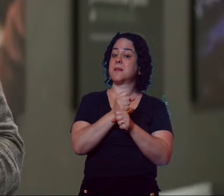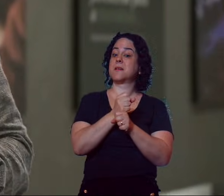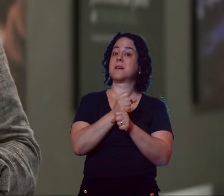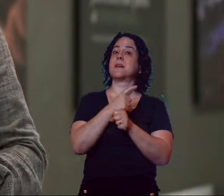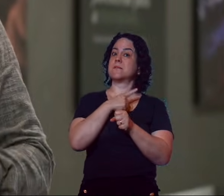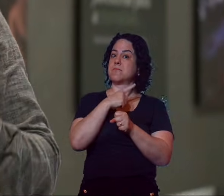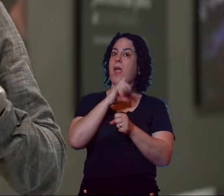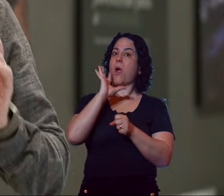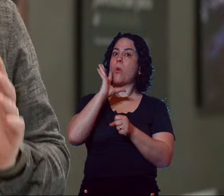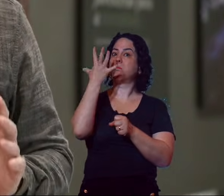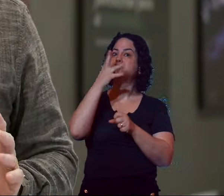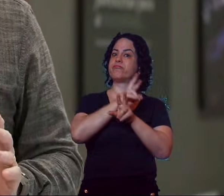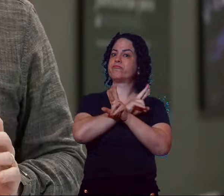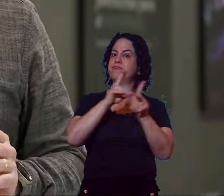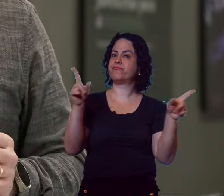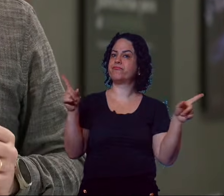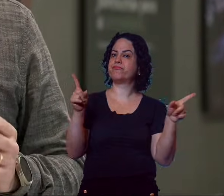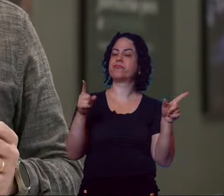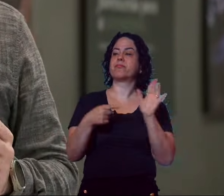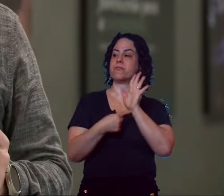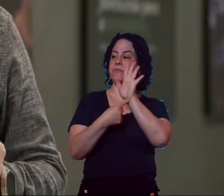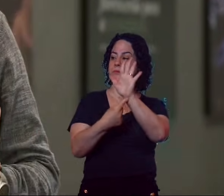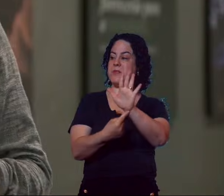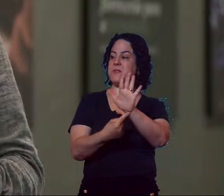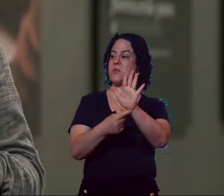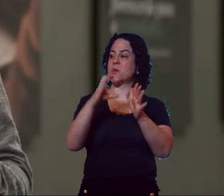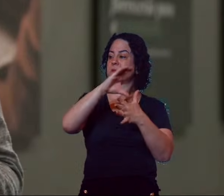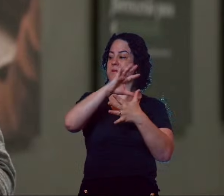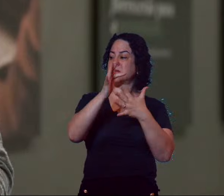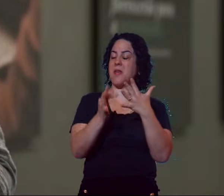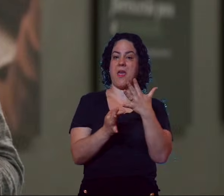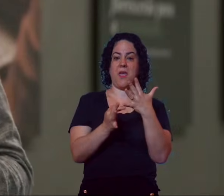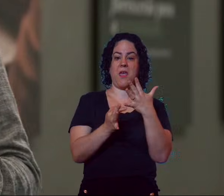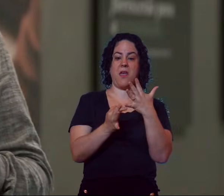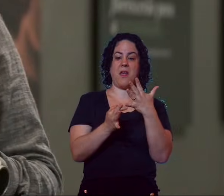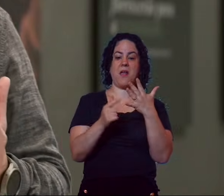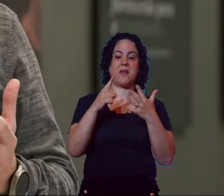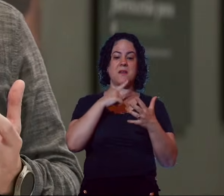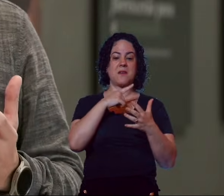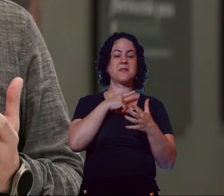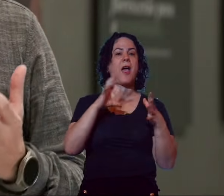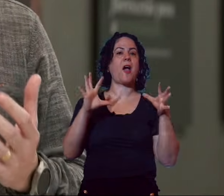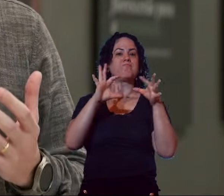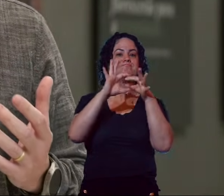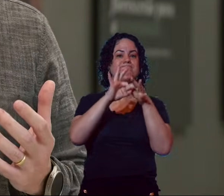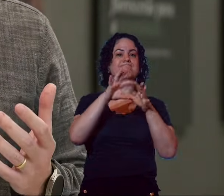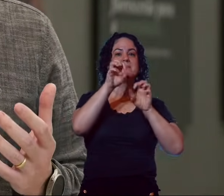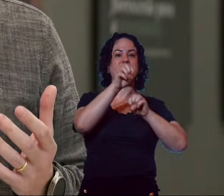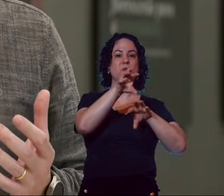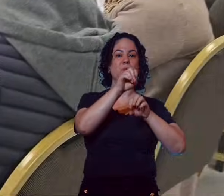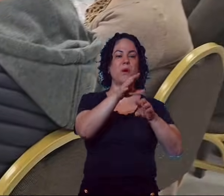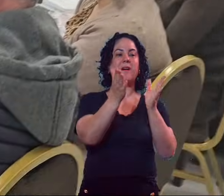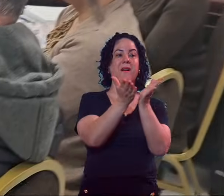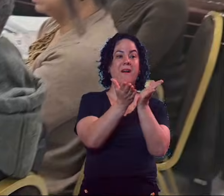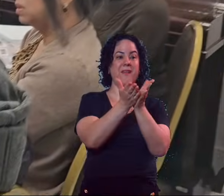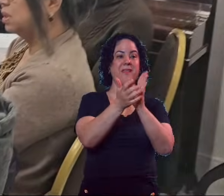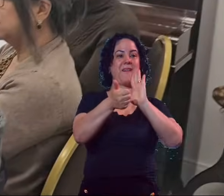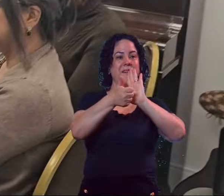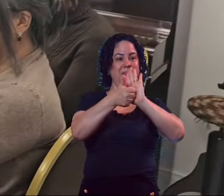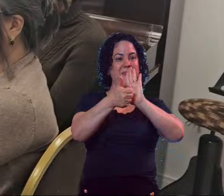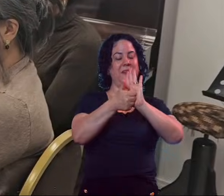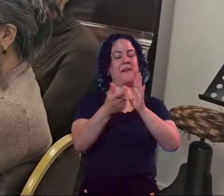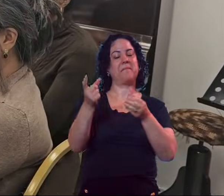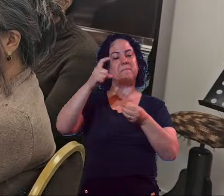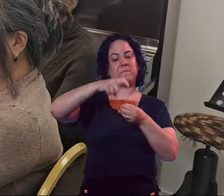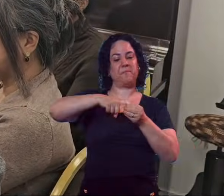muito significativo marcou a trajetória do CF, a união com a área de educação cristã da PIB. E essa